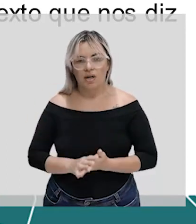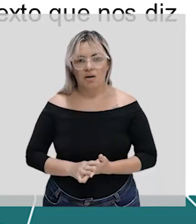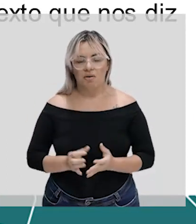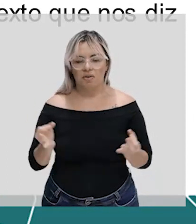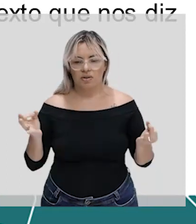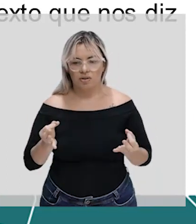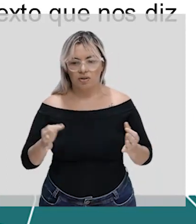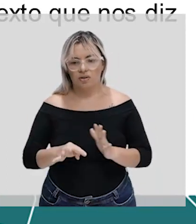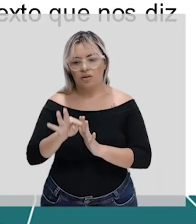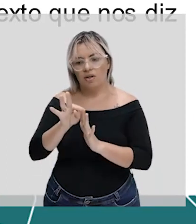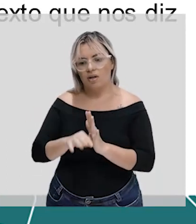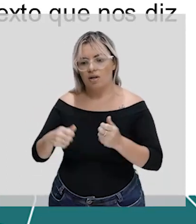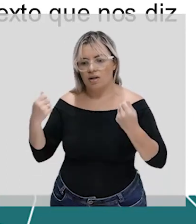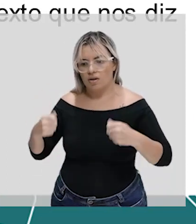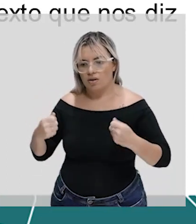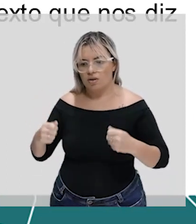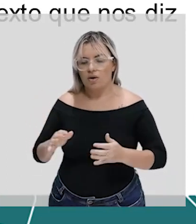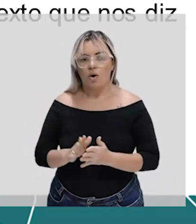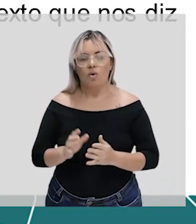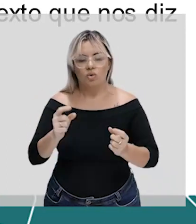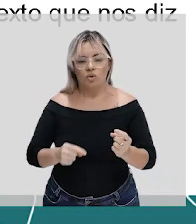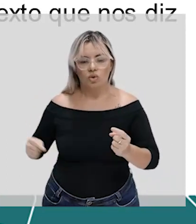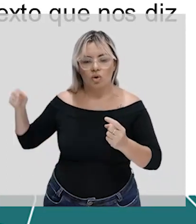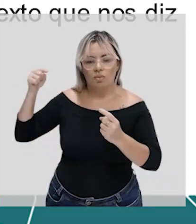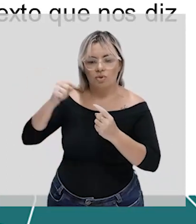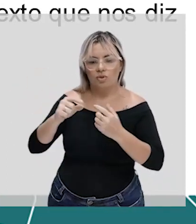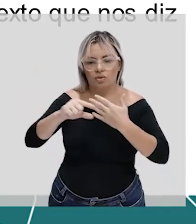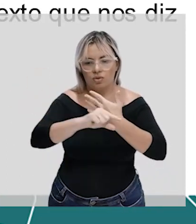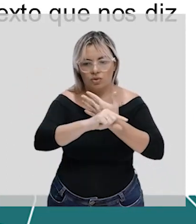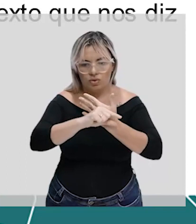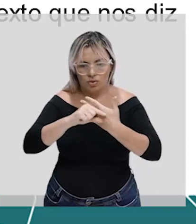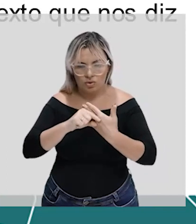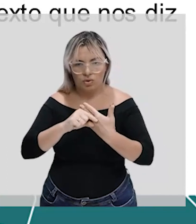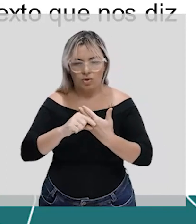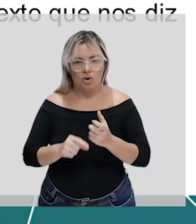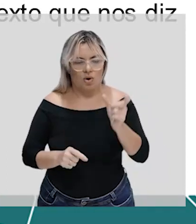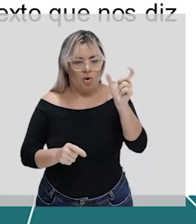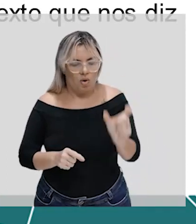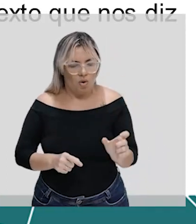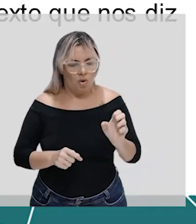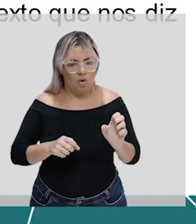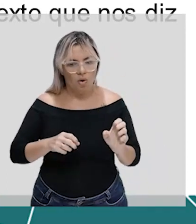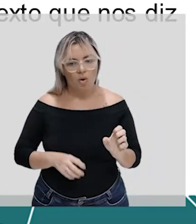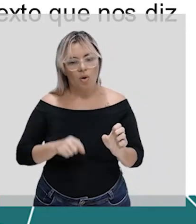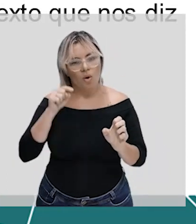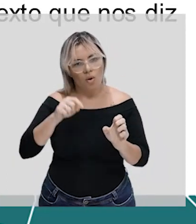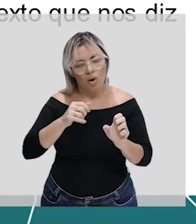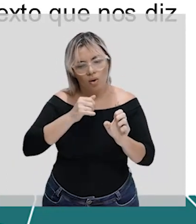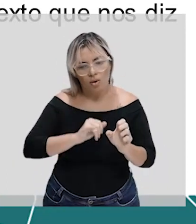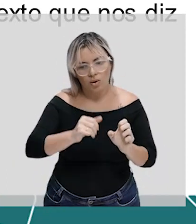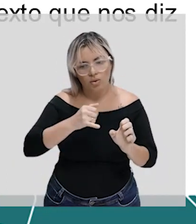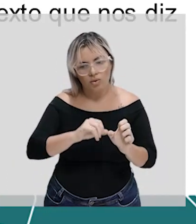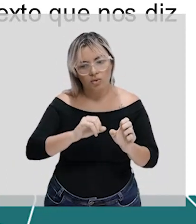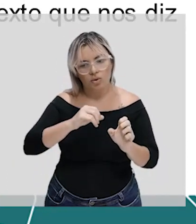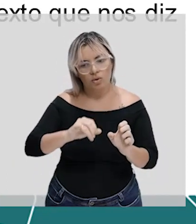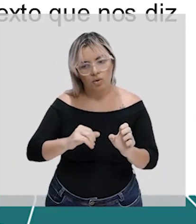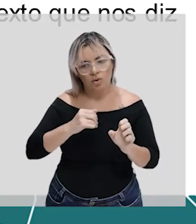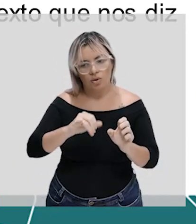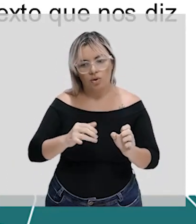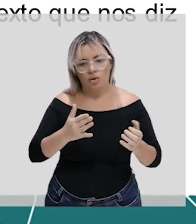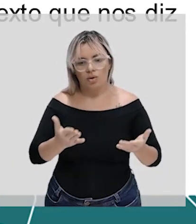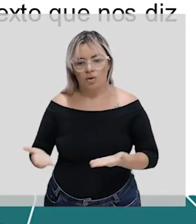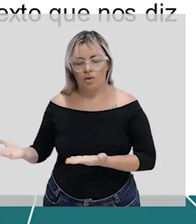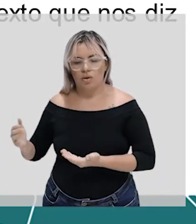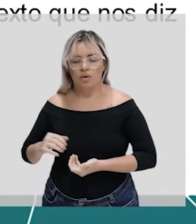os objetivos do seu autor. Acabei de falar sobre isso. Emissor ou enunciador. O seu autor, tá?